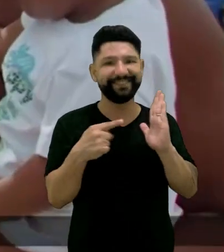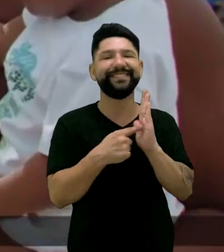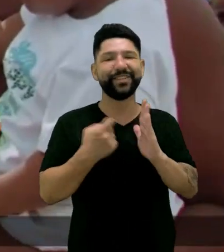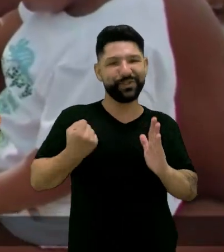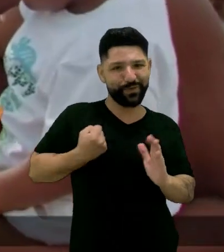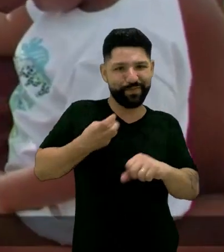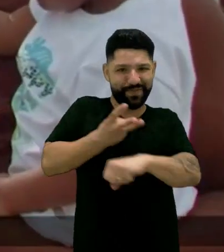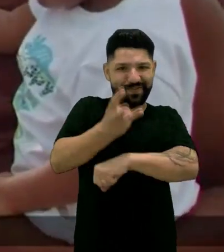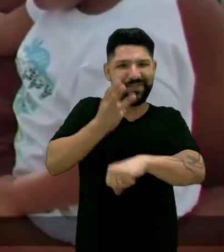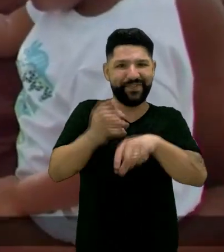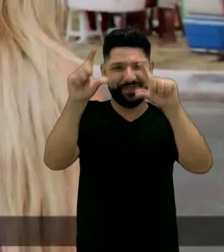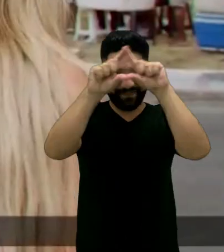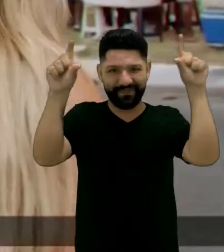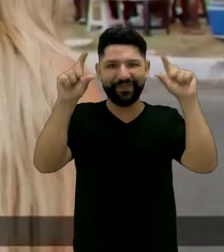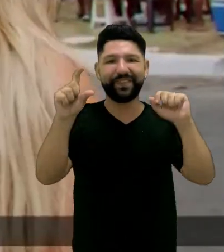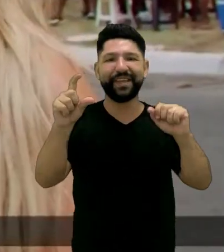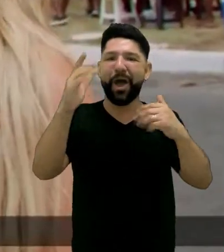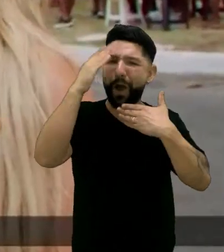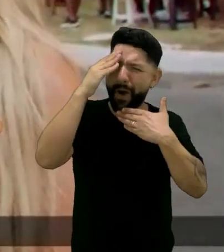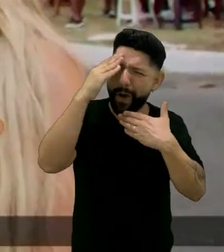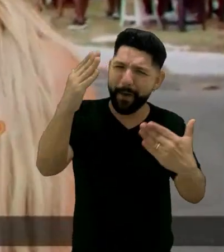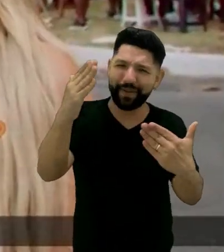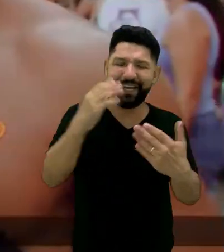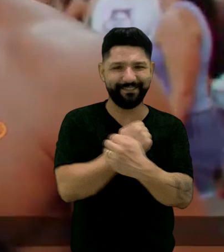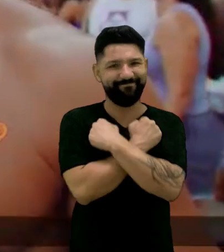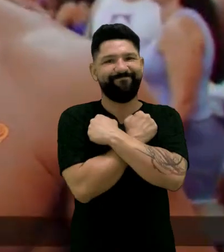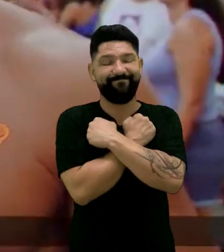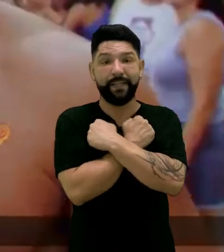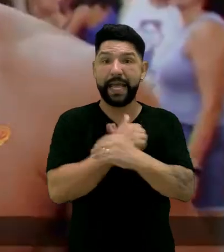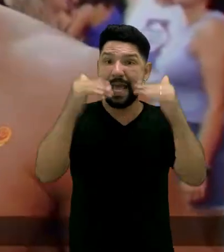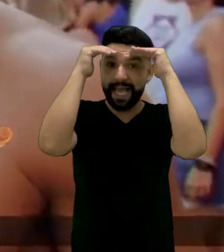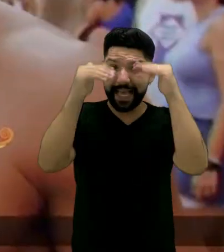pelos canais de atendimento da ouvidoria. Obrigada, ouvidoria, um abraço.